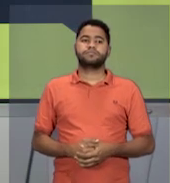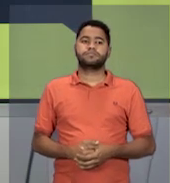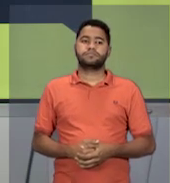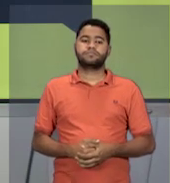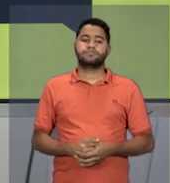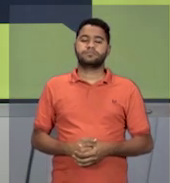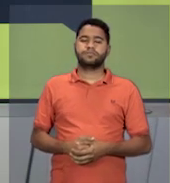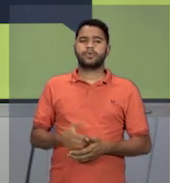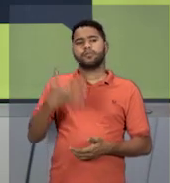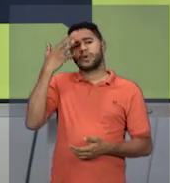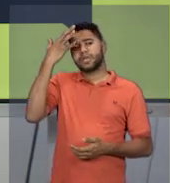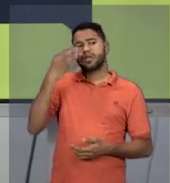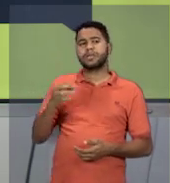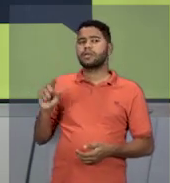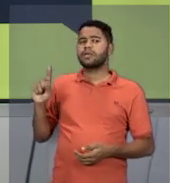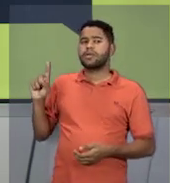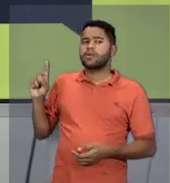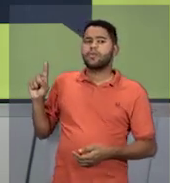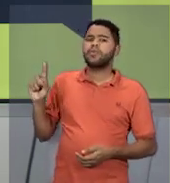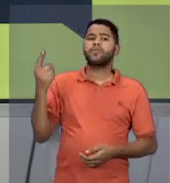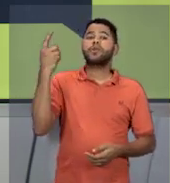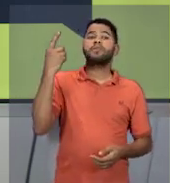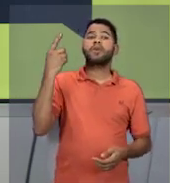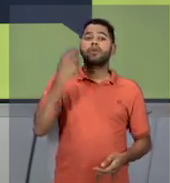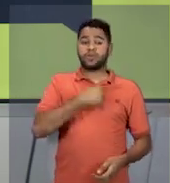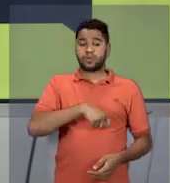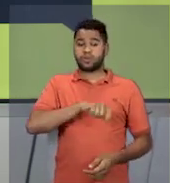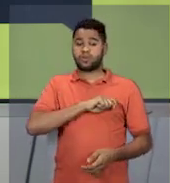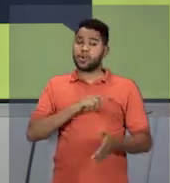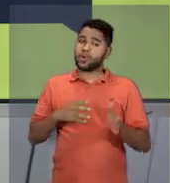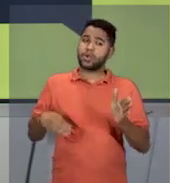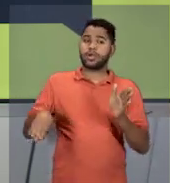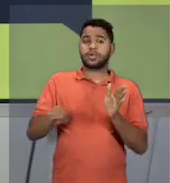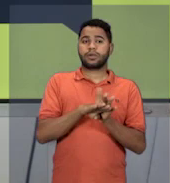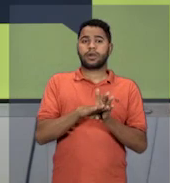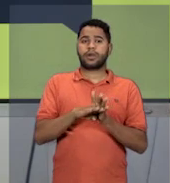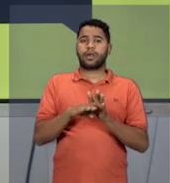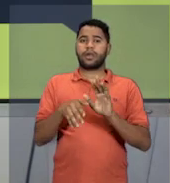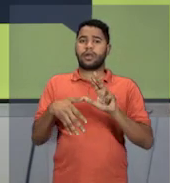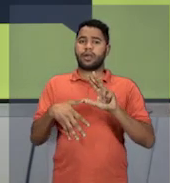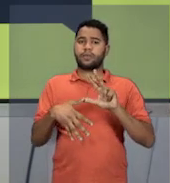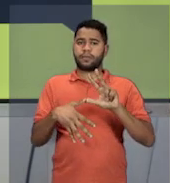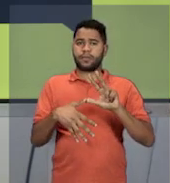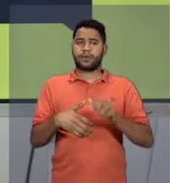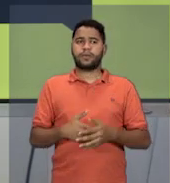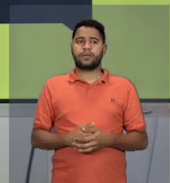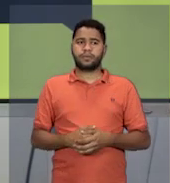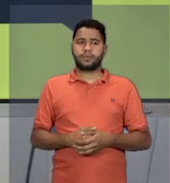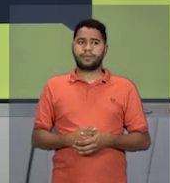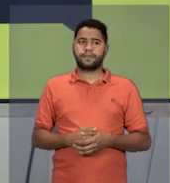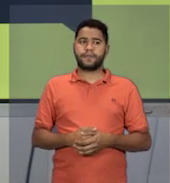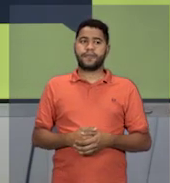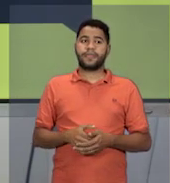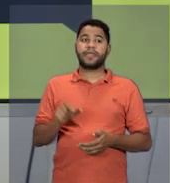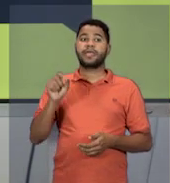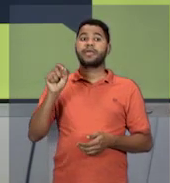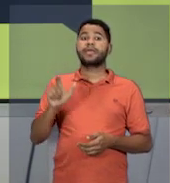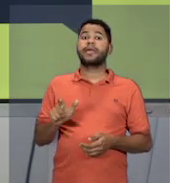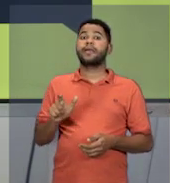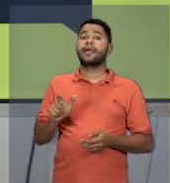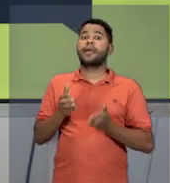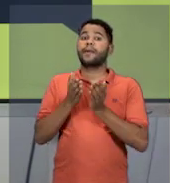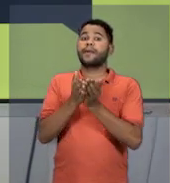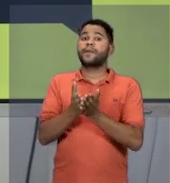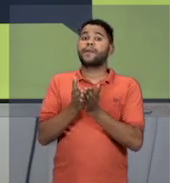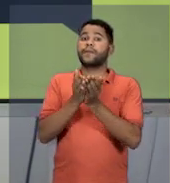Então vamos entender, quem foi o primeiro espanhol a chegar à América? Ou melhor, qual foi a primeira